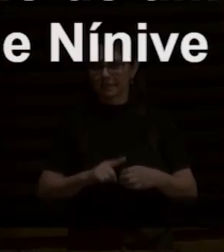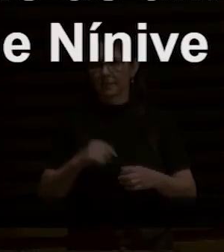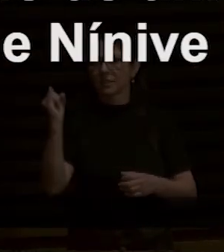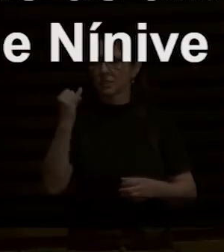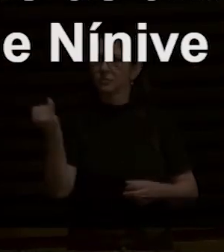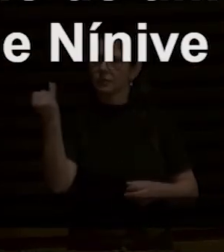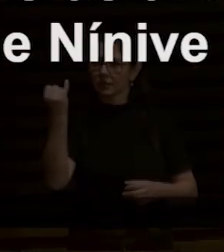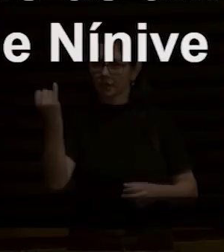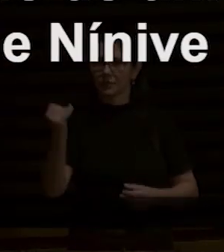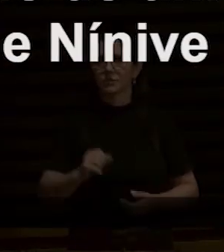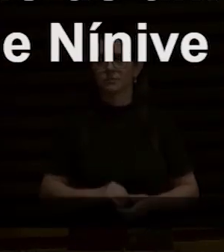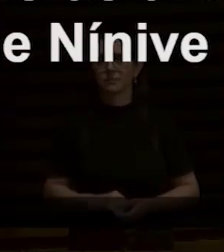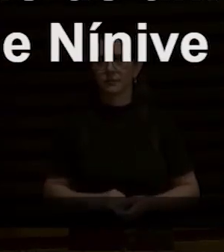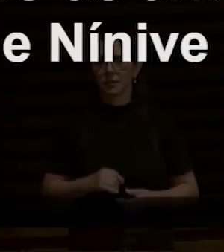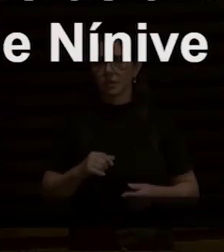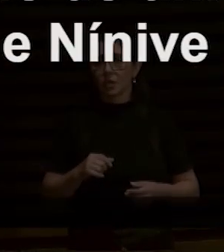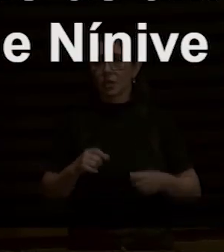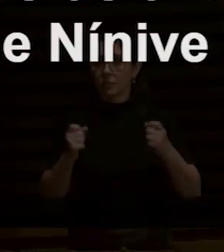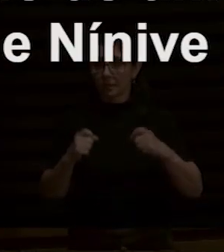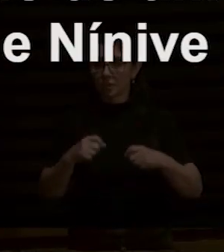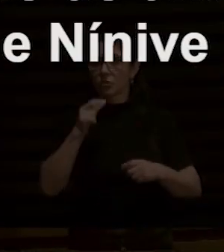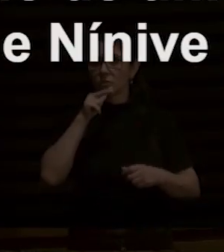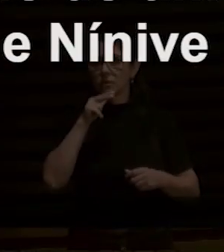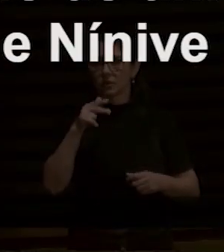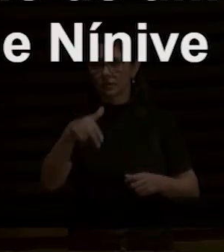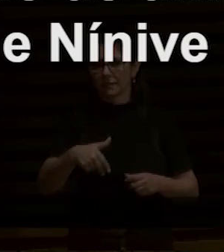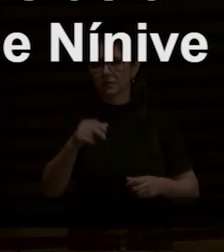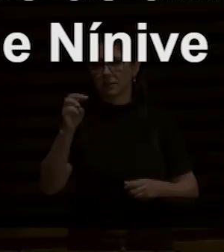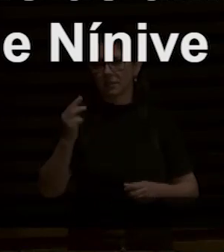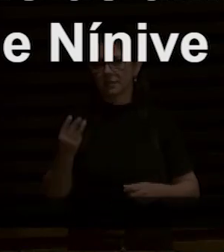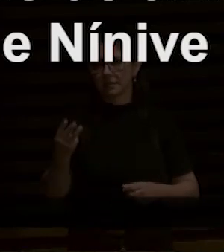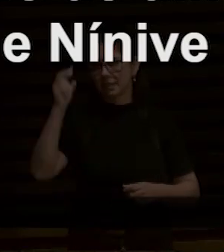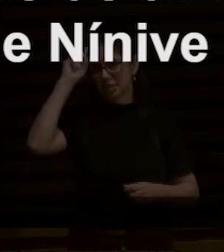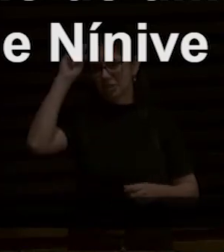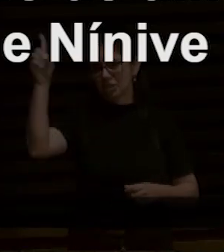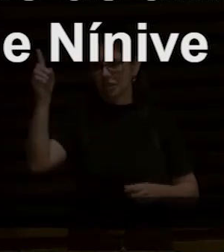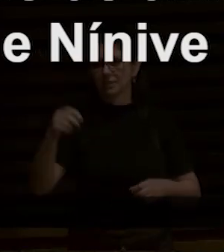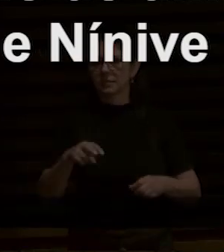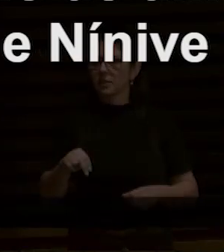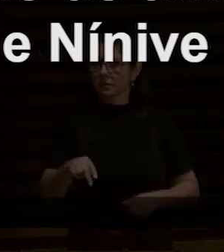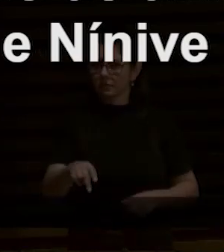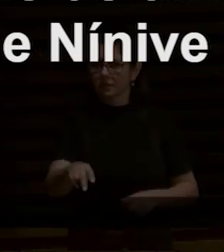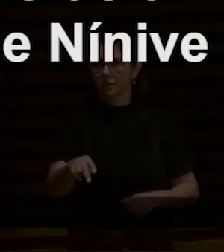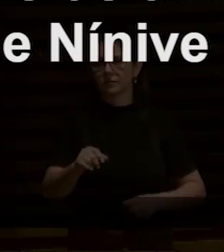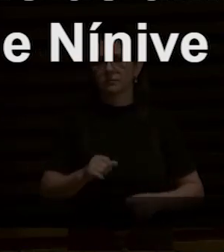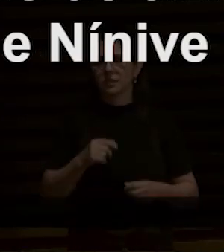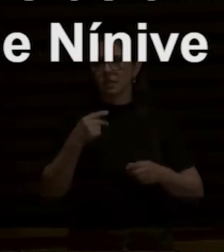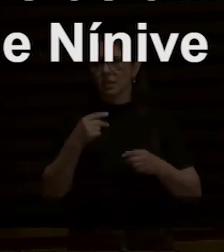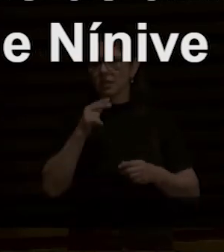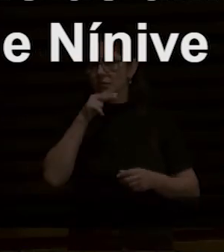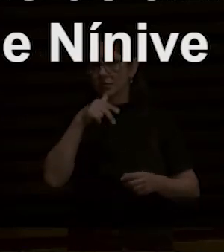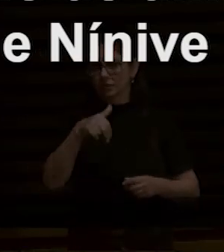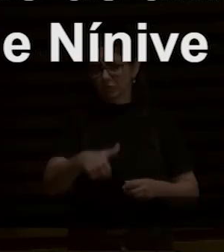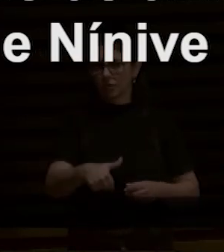percorrê-la. Começou Jonas a percorrer a cidade, caminho de um dia, e pregava e dizia: ainda